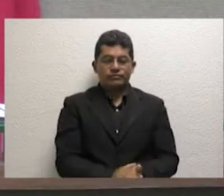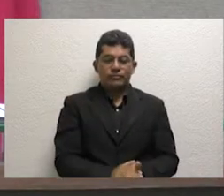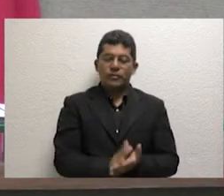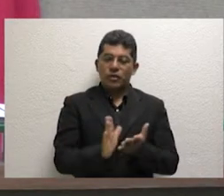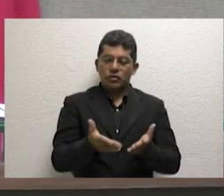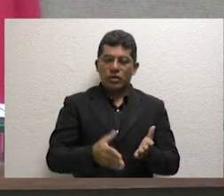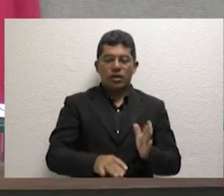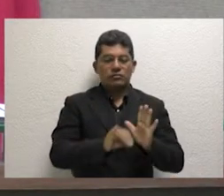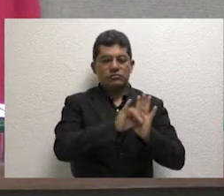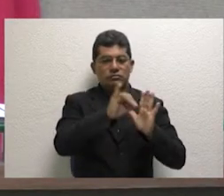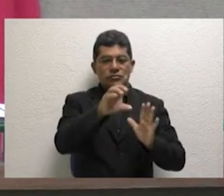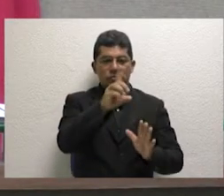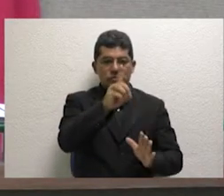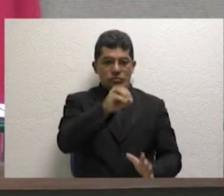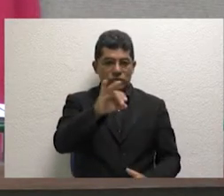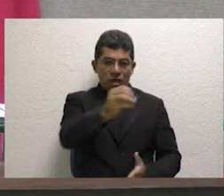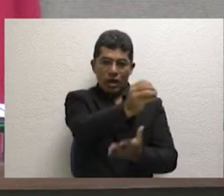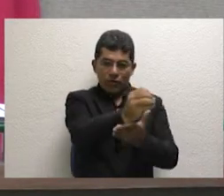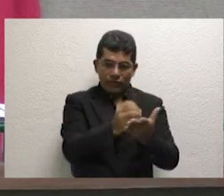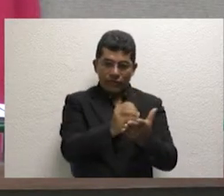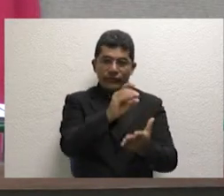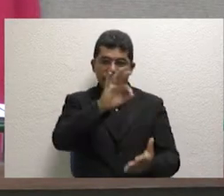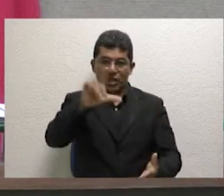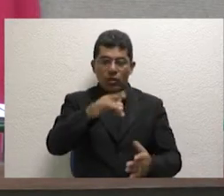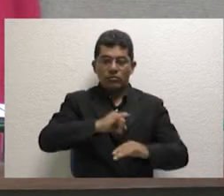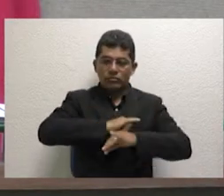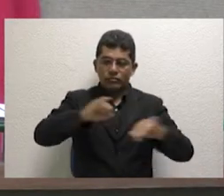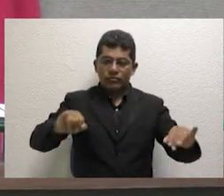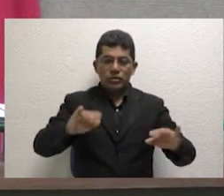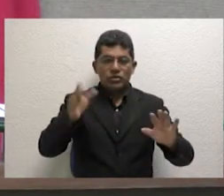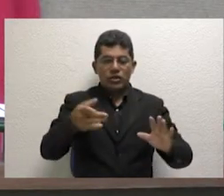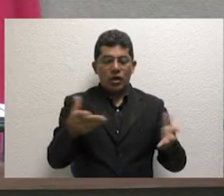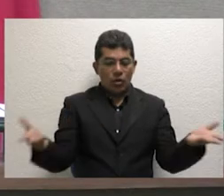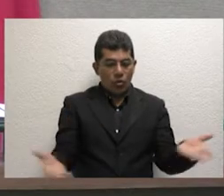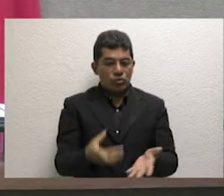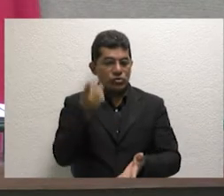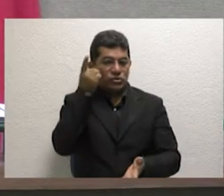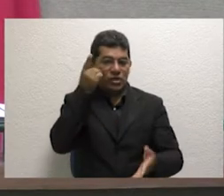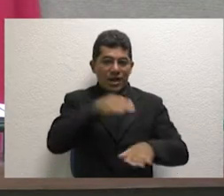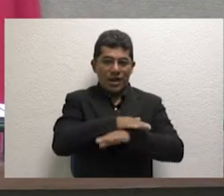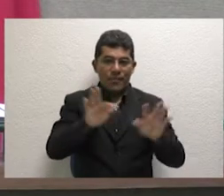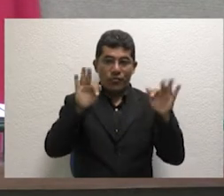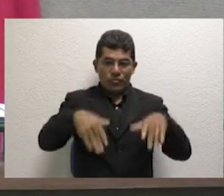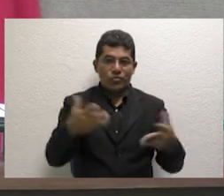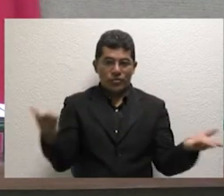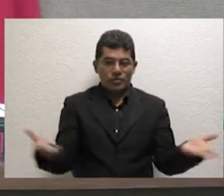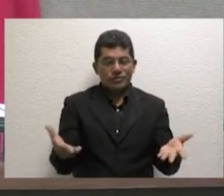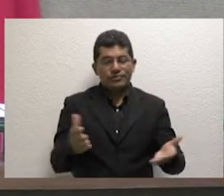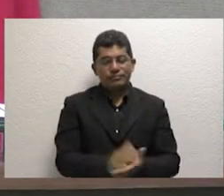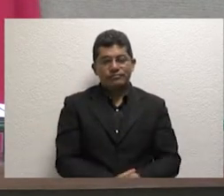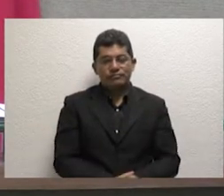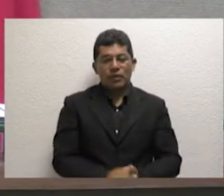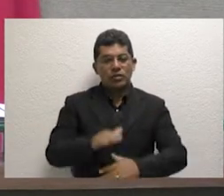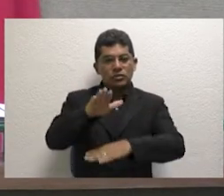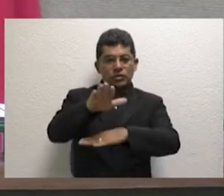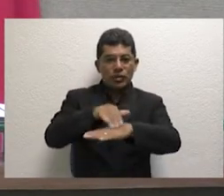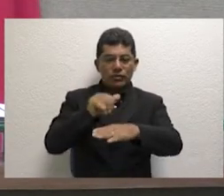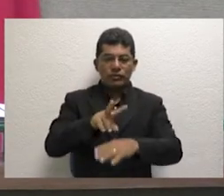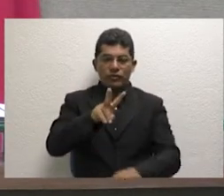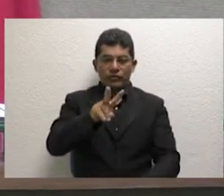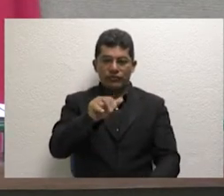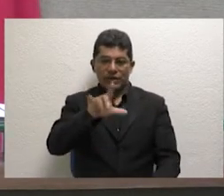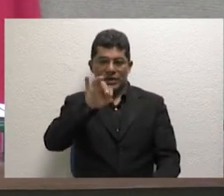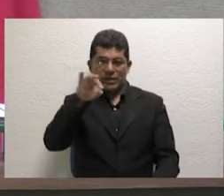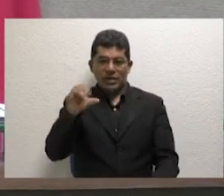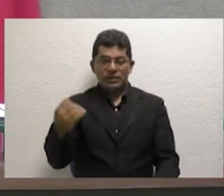no diário oficial da data de ontem já que hoje o prazo se inspirava se inspira com relação a sua validade do